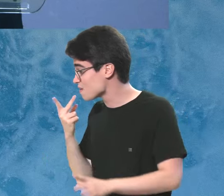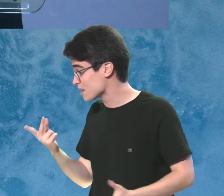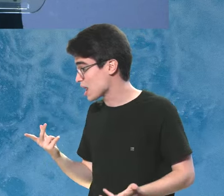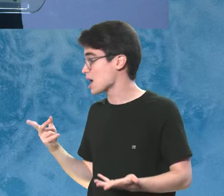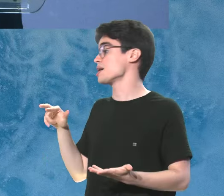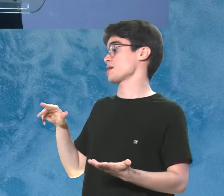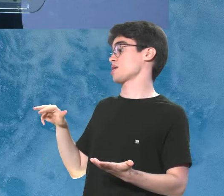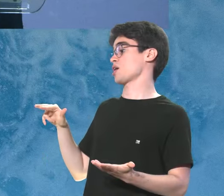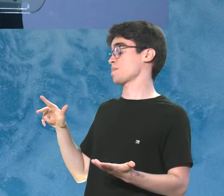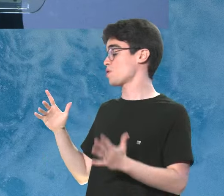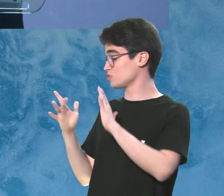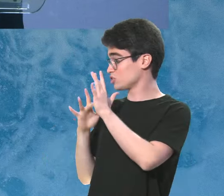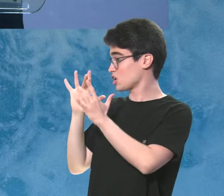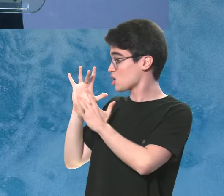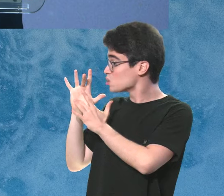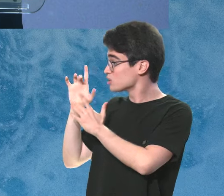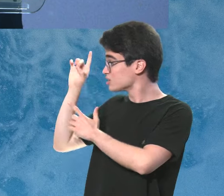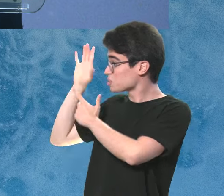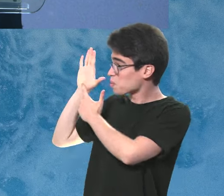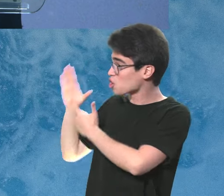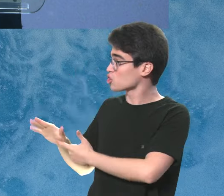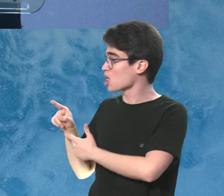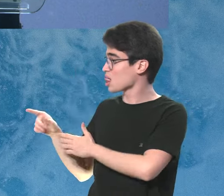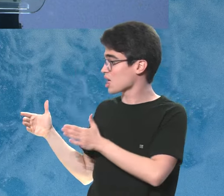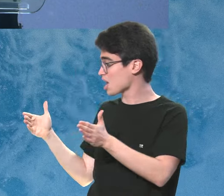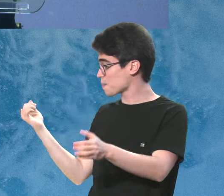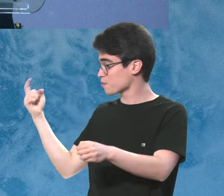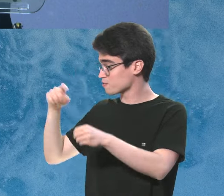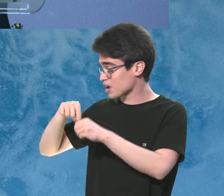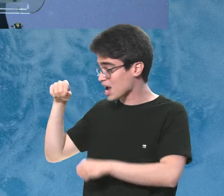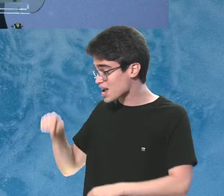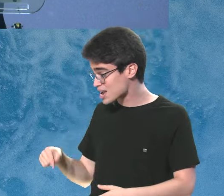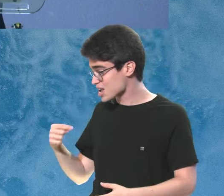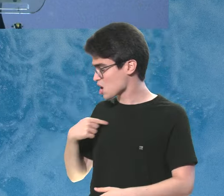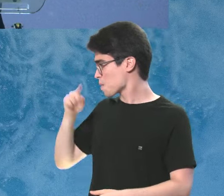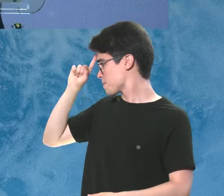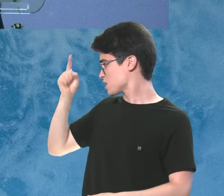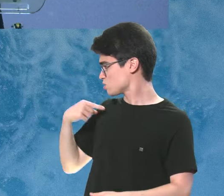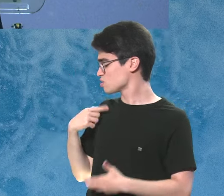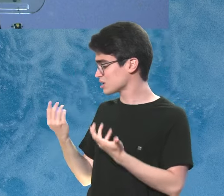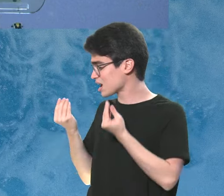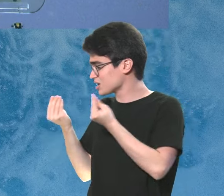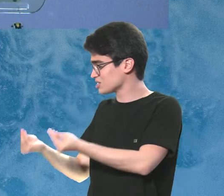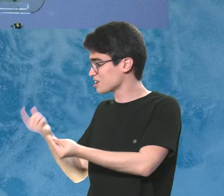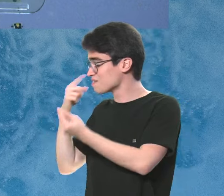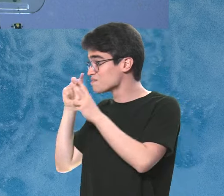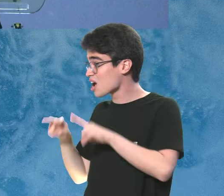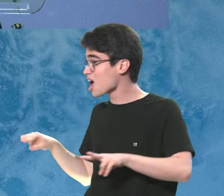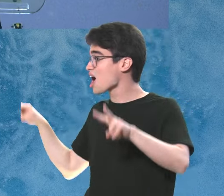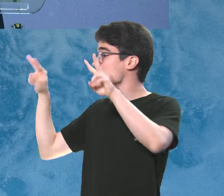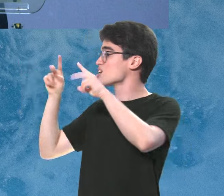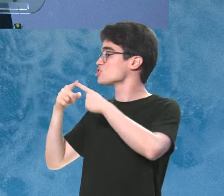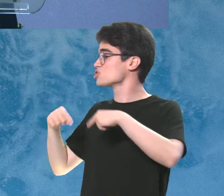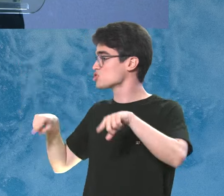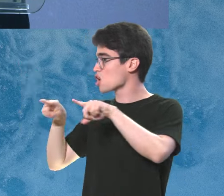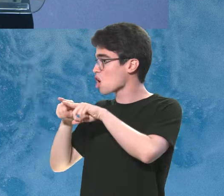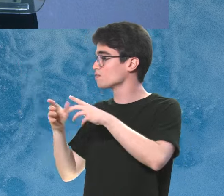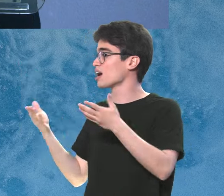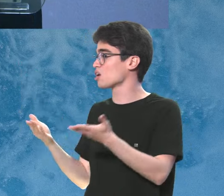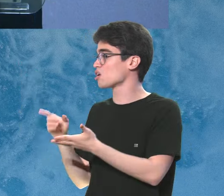irmão Saulo o Senhor Jesus que lhe apareceu no caminho para cá me enviou para que você volte a enxergar e fique cheio do